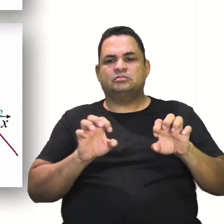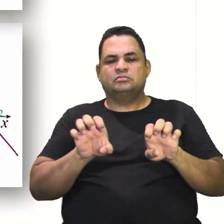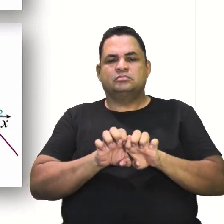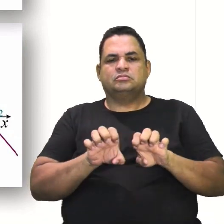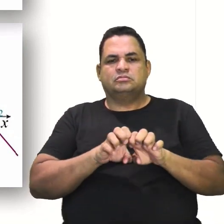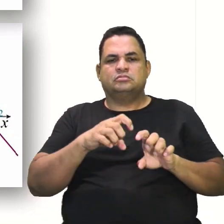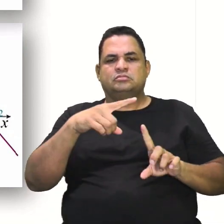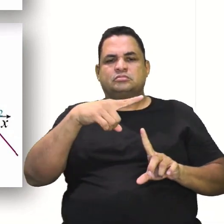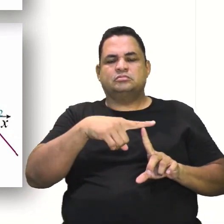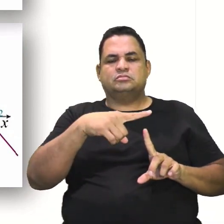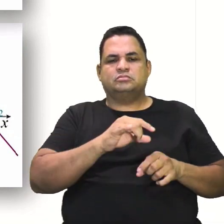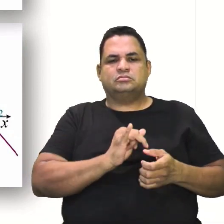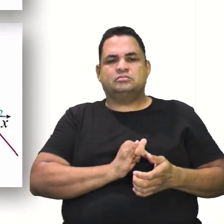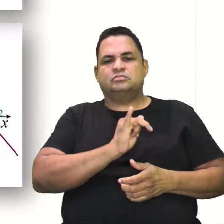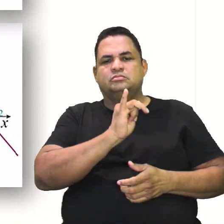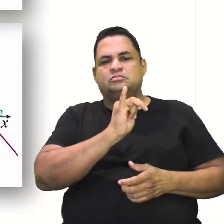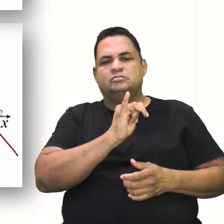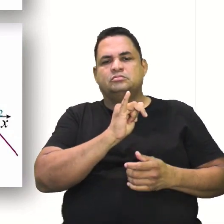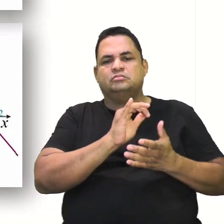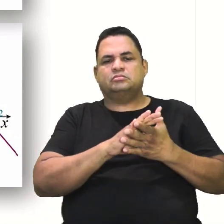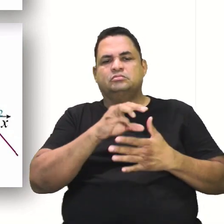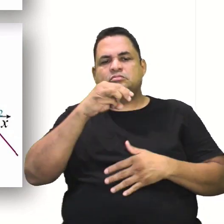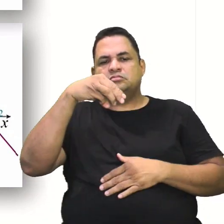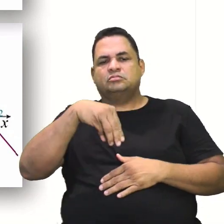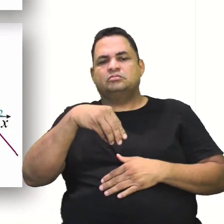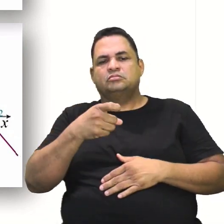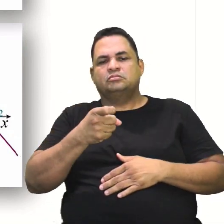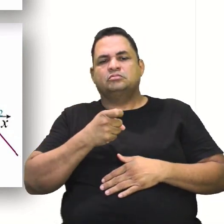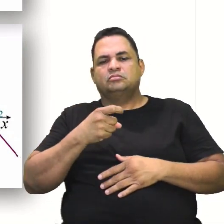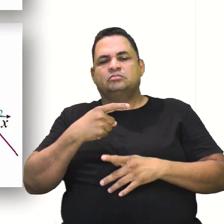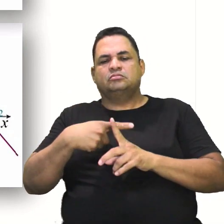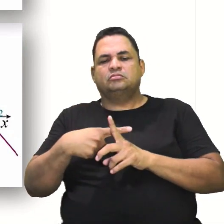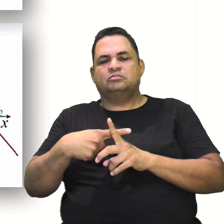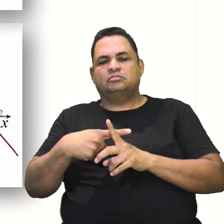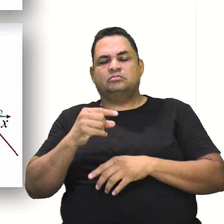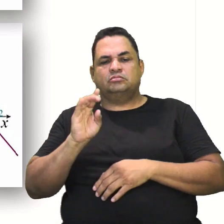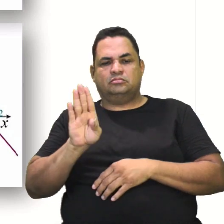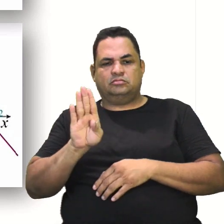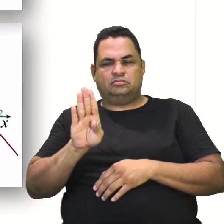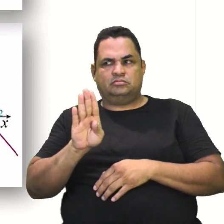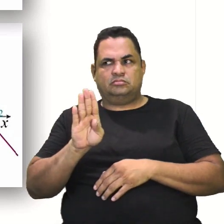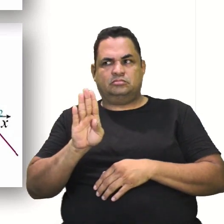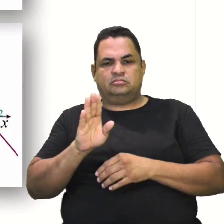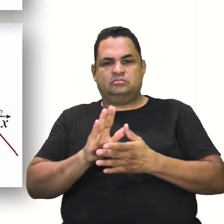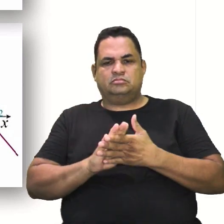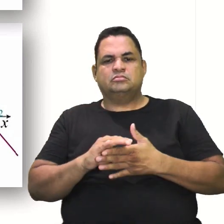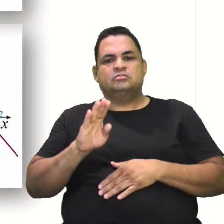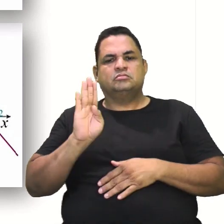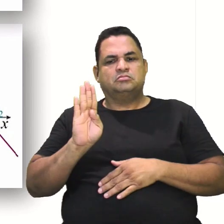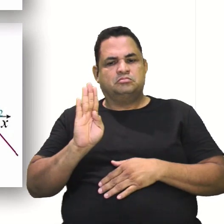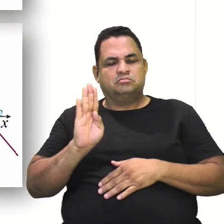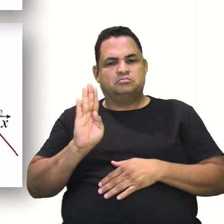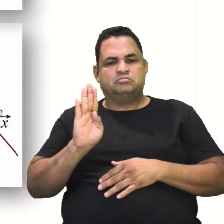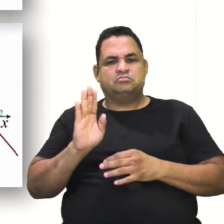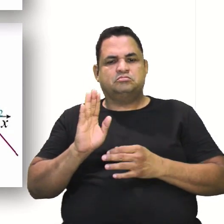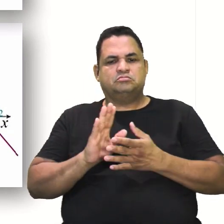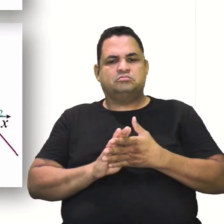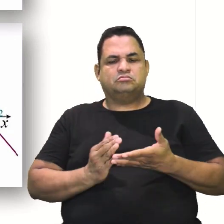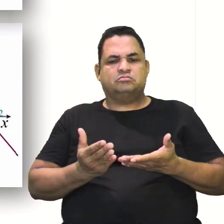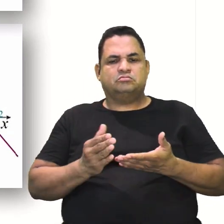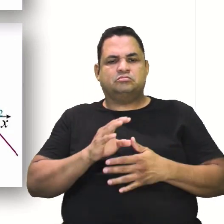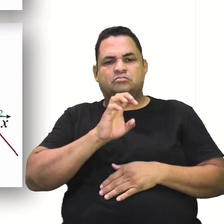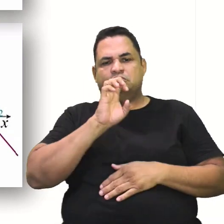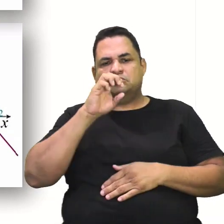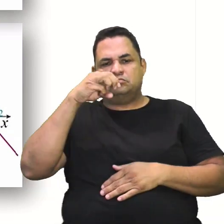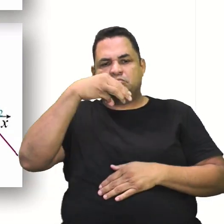do tipo y igual a mx mais b. Um ponto b em comum, tá?